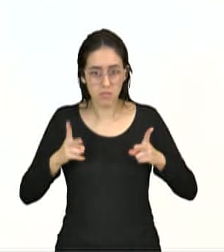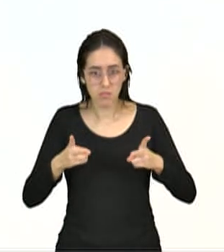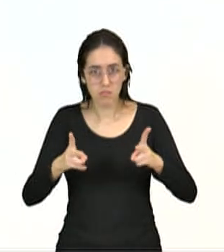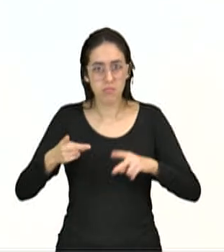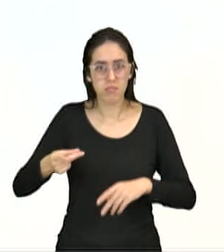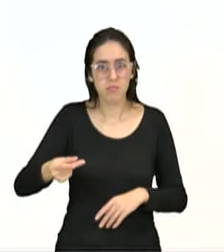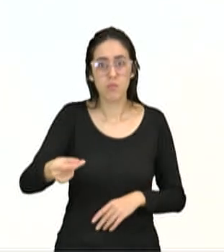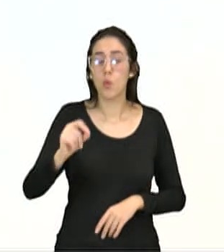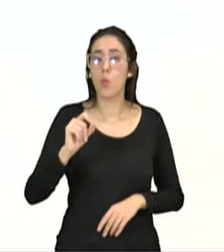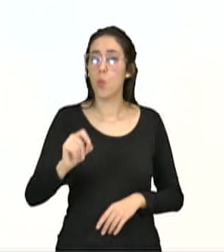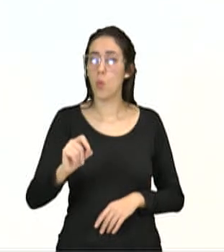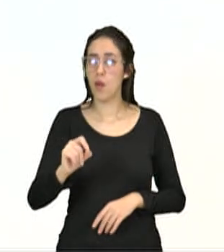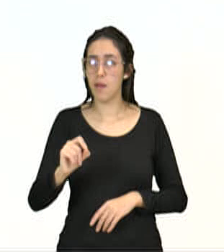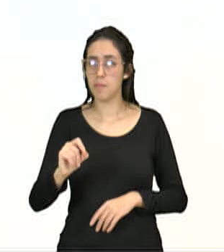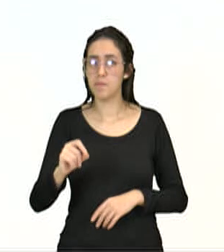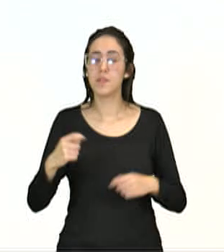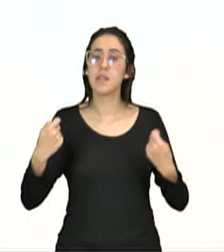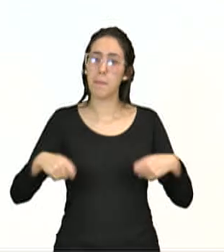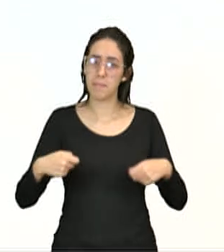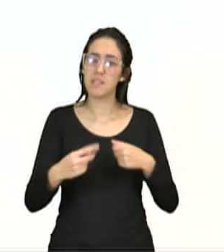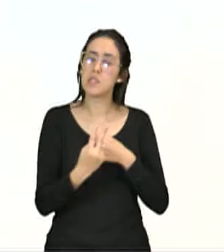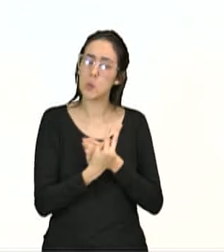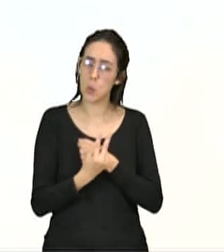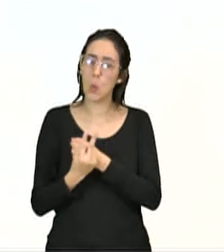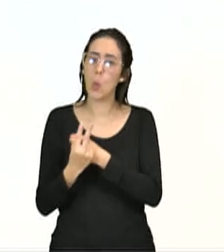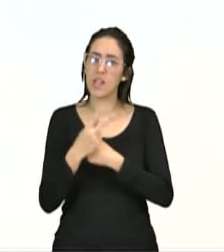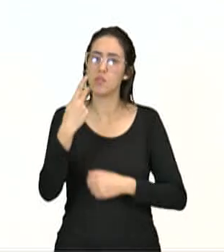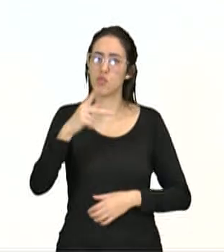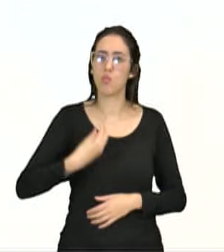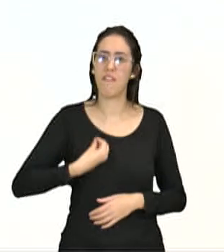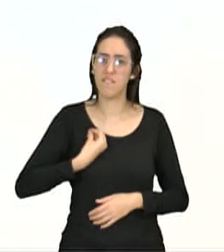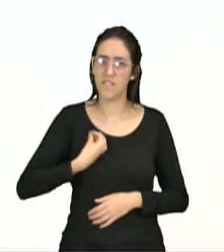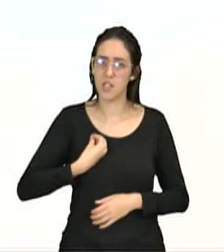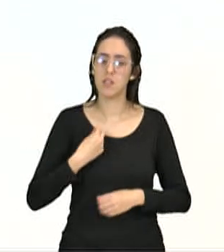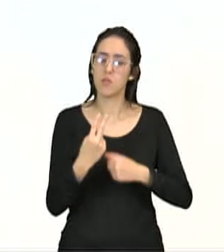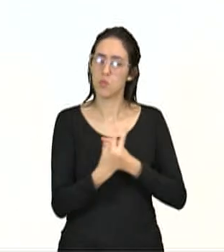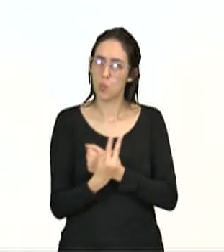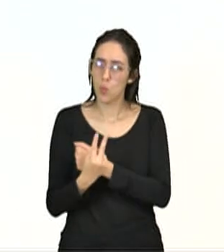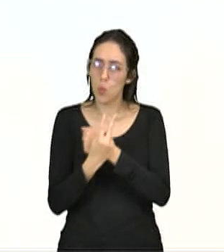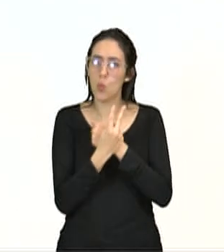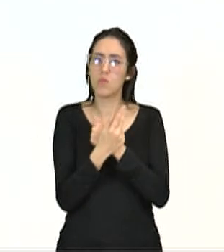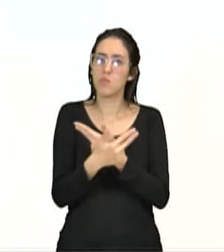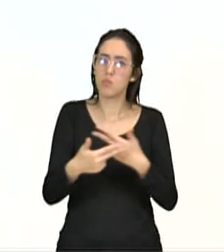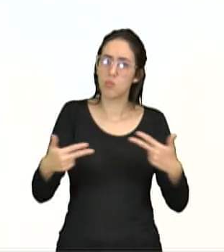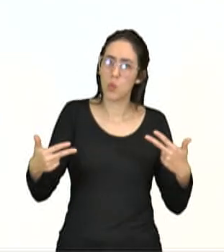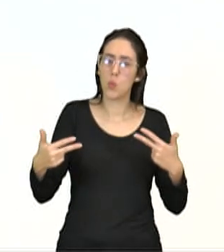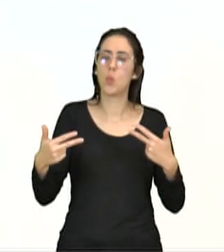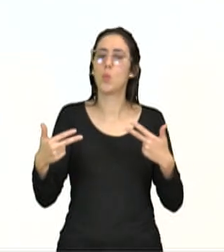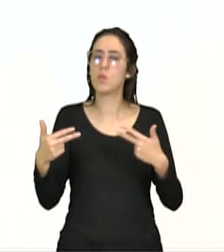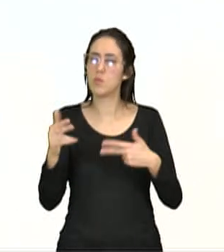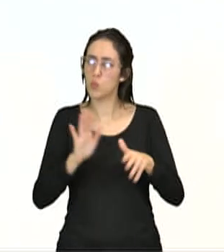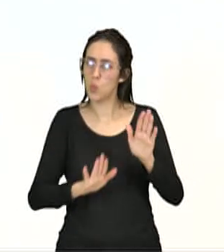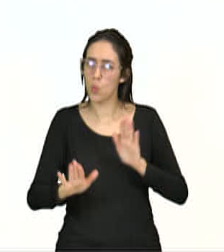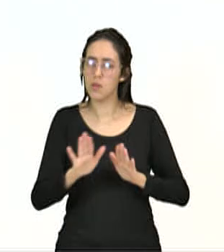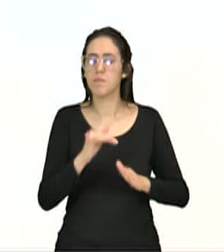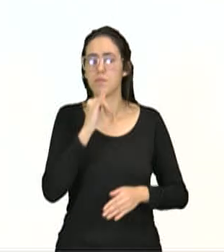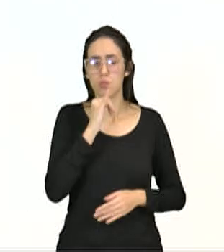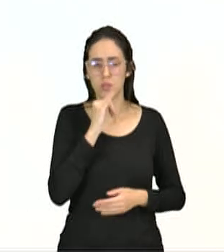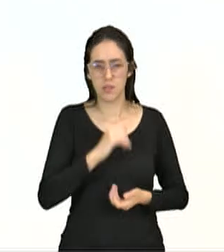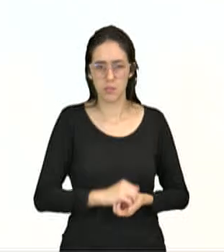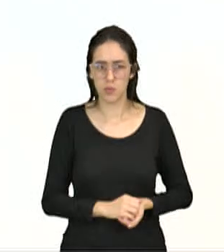funcionando bem, você tem que ter cuidado aí no seu dia a dia com algumas atitudes, alguns hábitos. Por